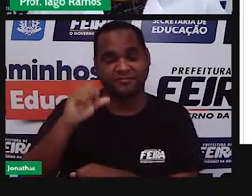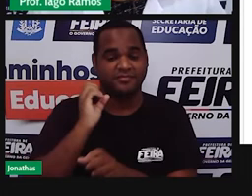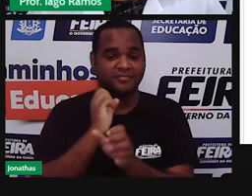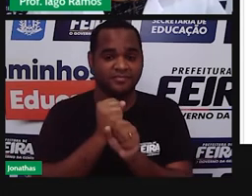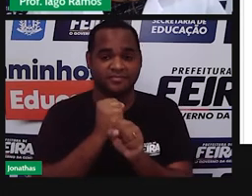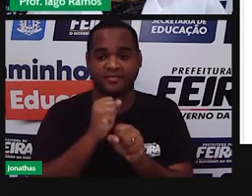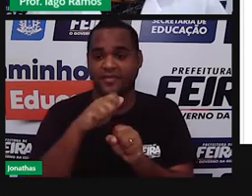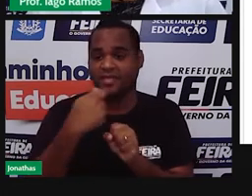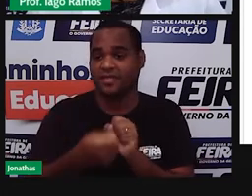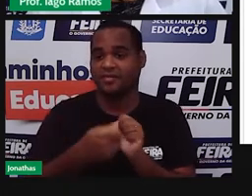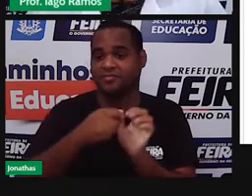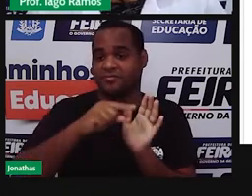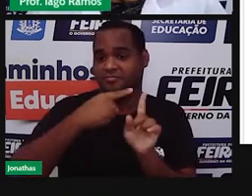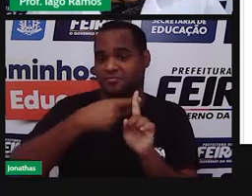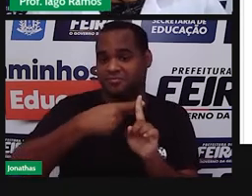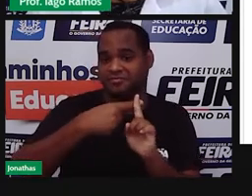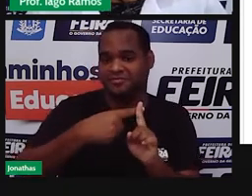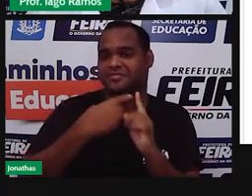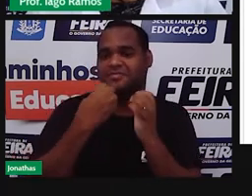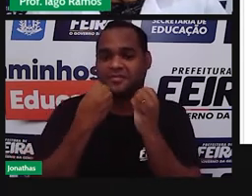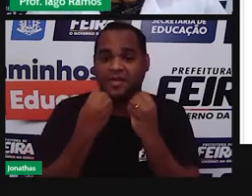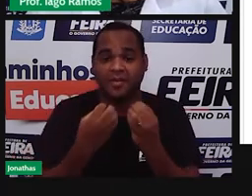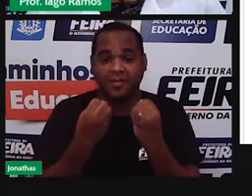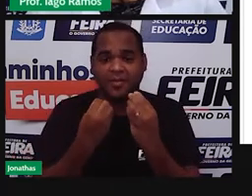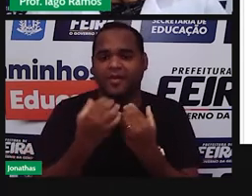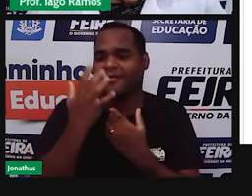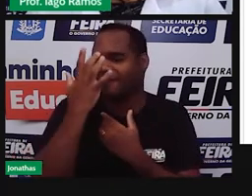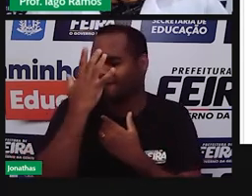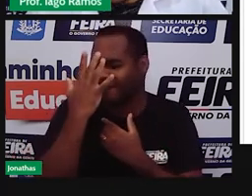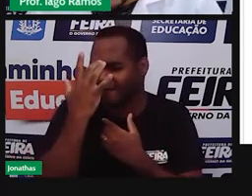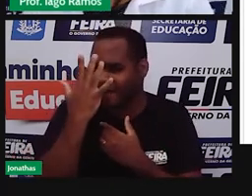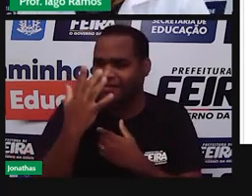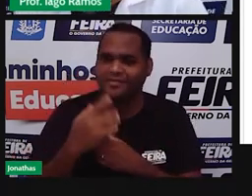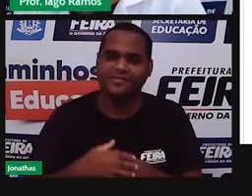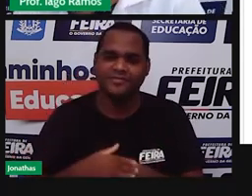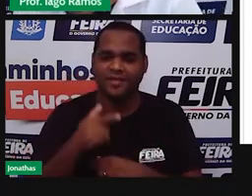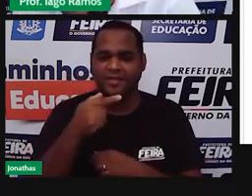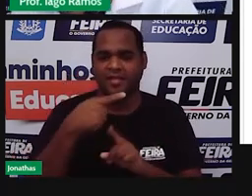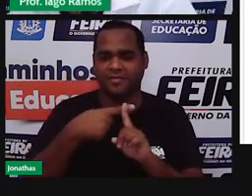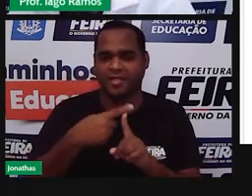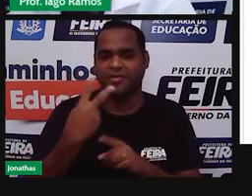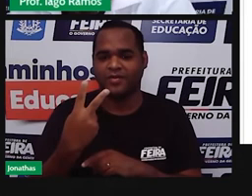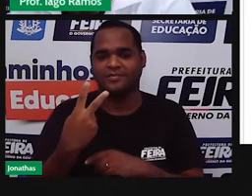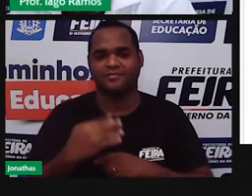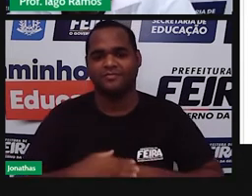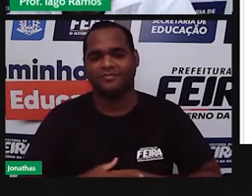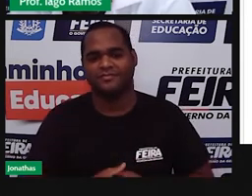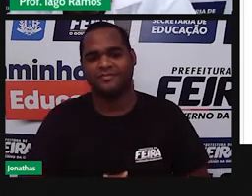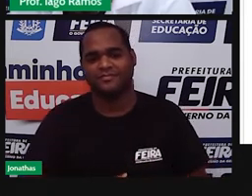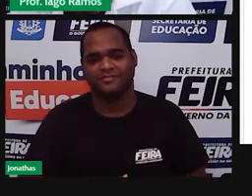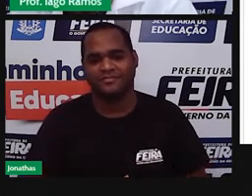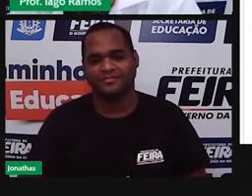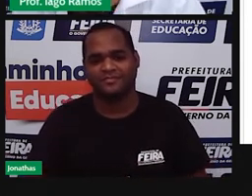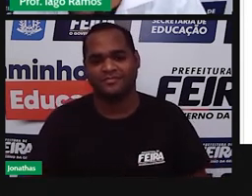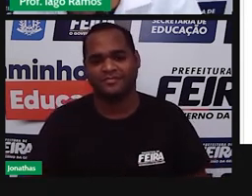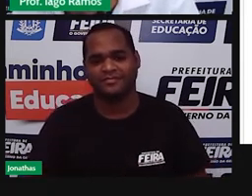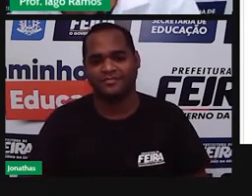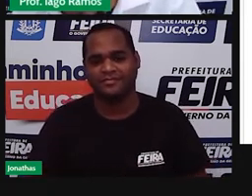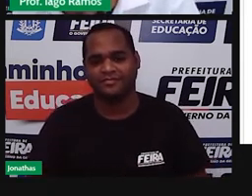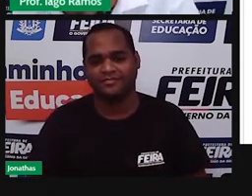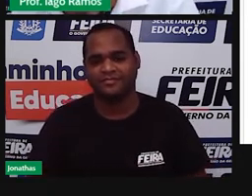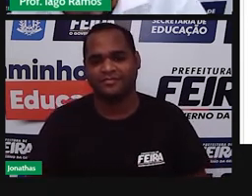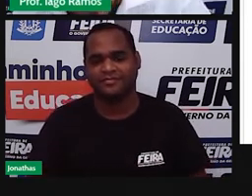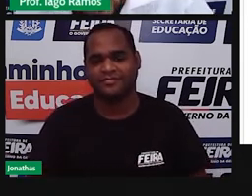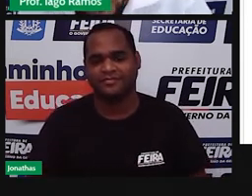números positivos é uma soma que a gente já faz desde muito cedo, né? Então,